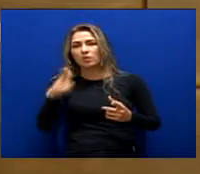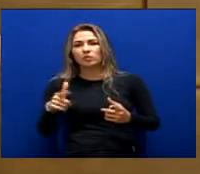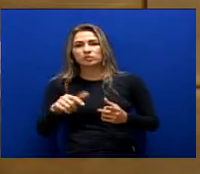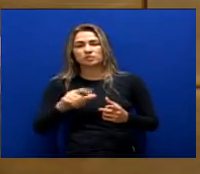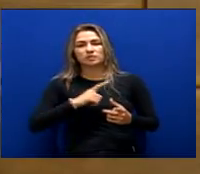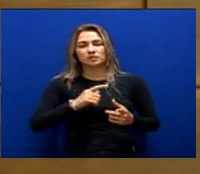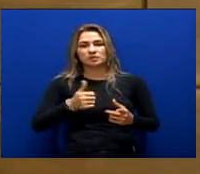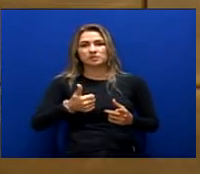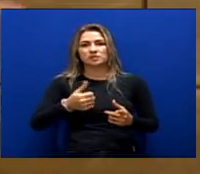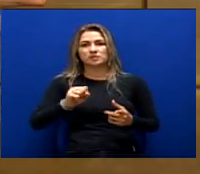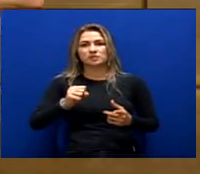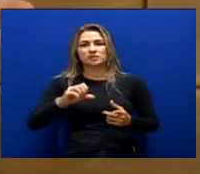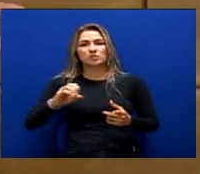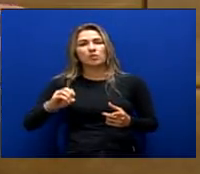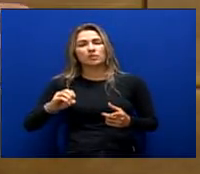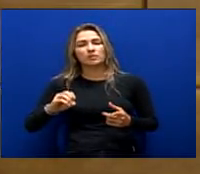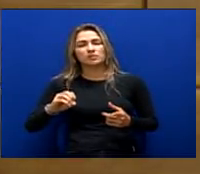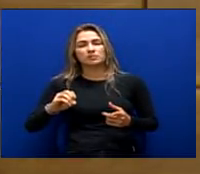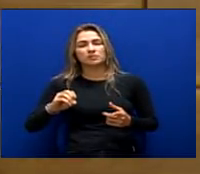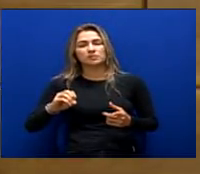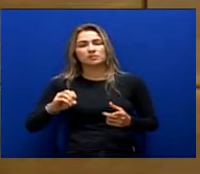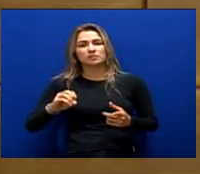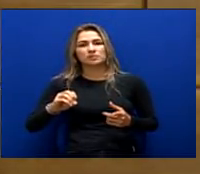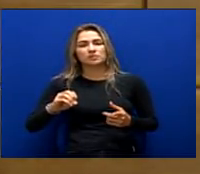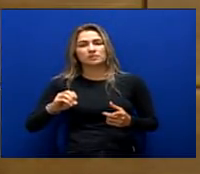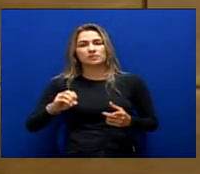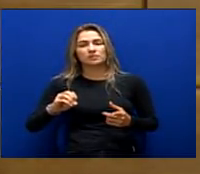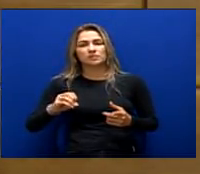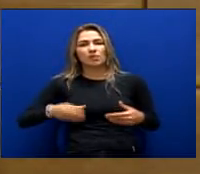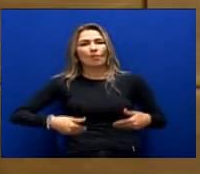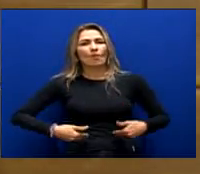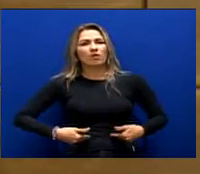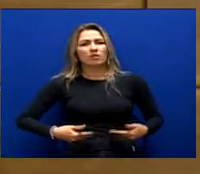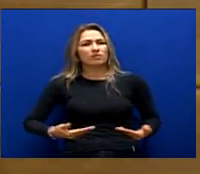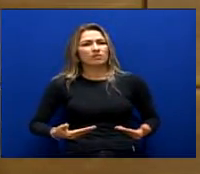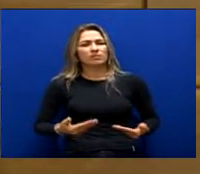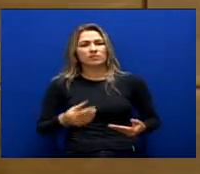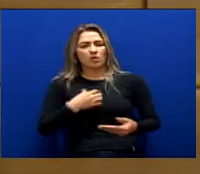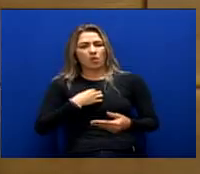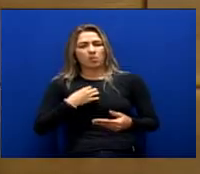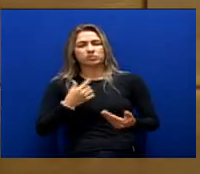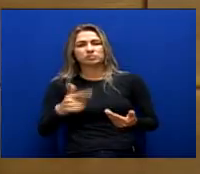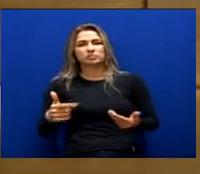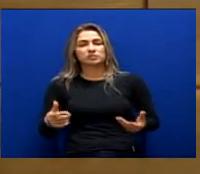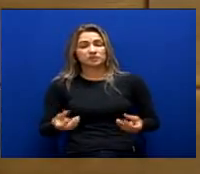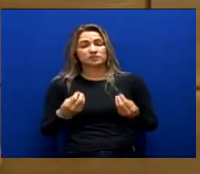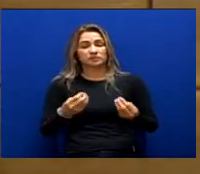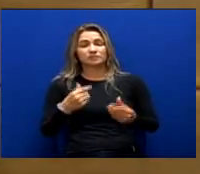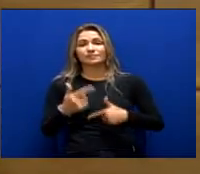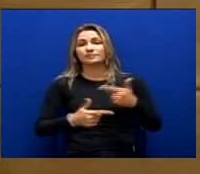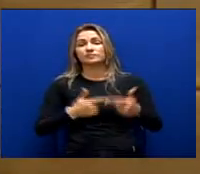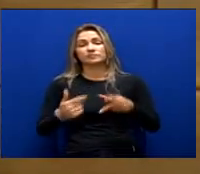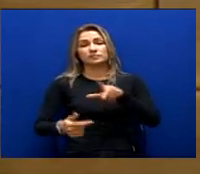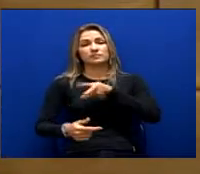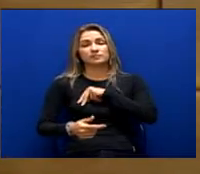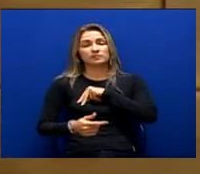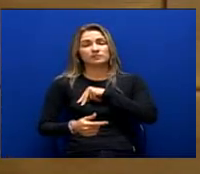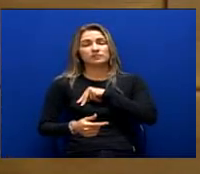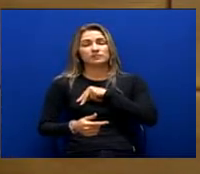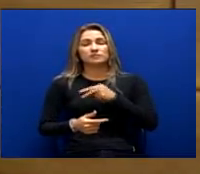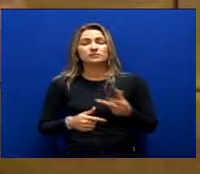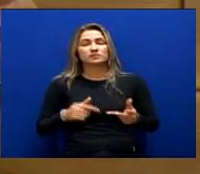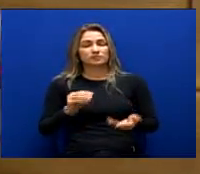passando fome faz sentido né então é isso são coisas e é fiscalização que tem que estar muito próxima